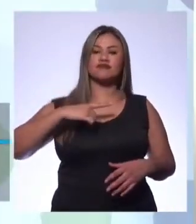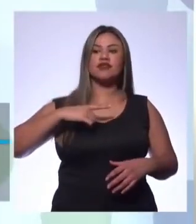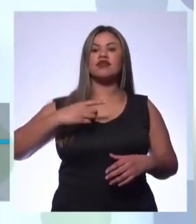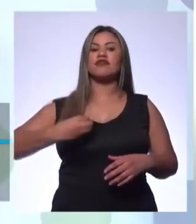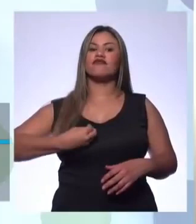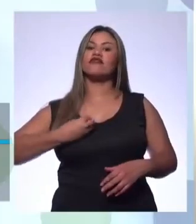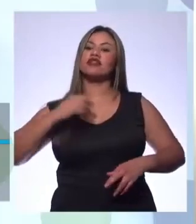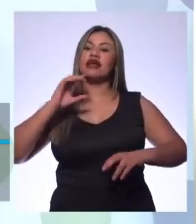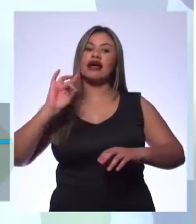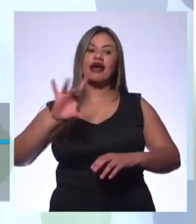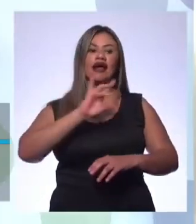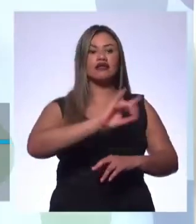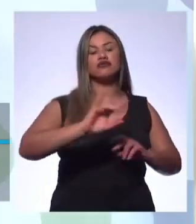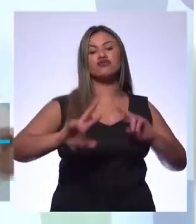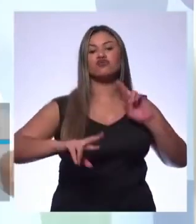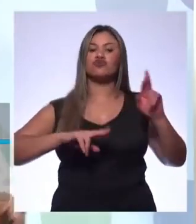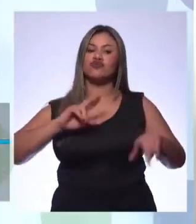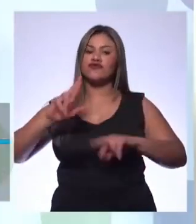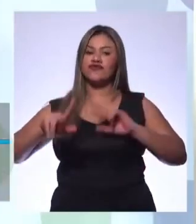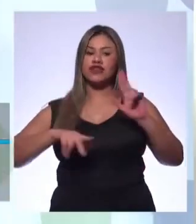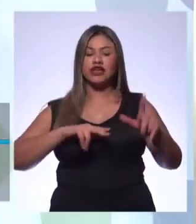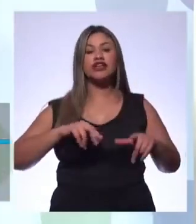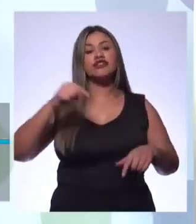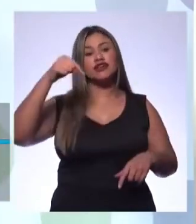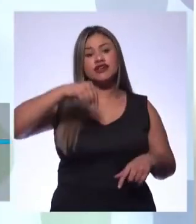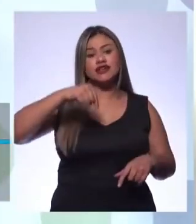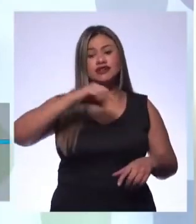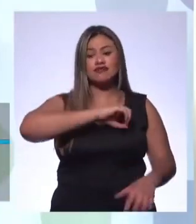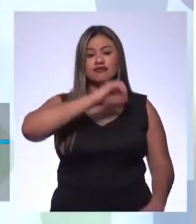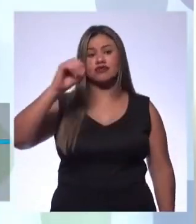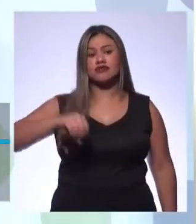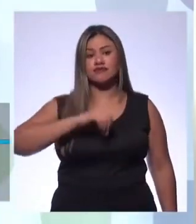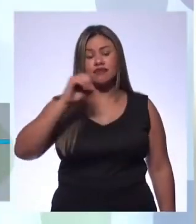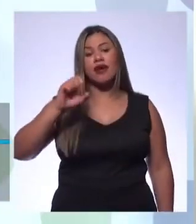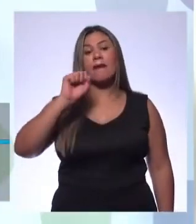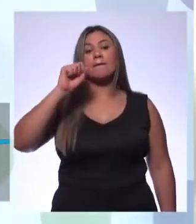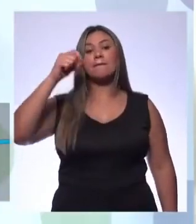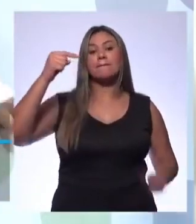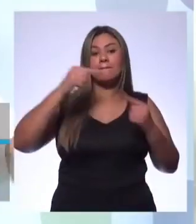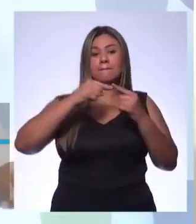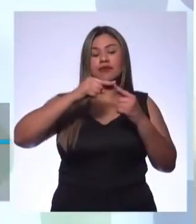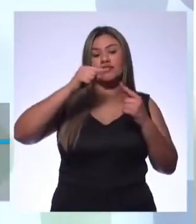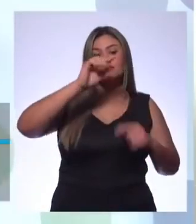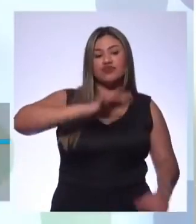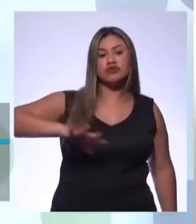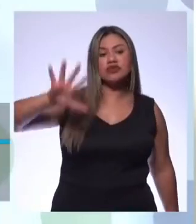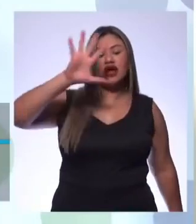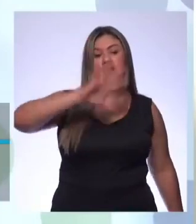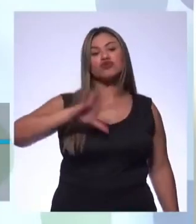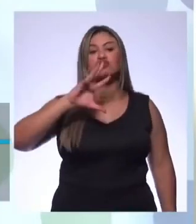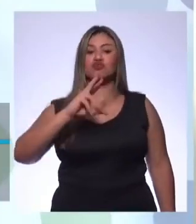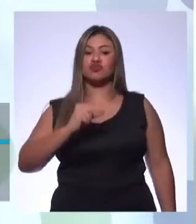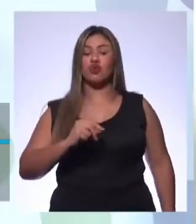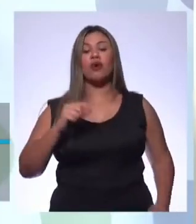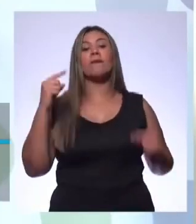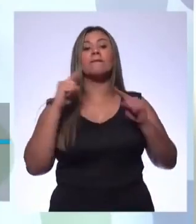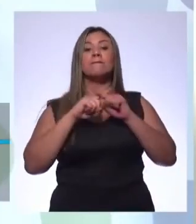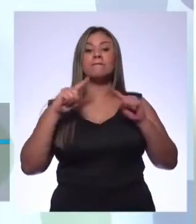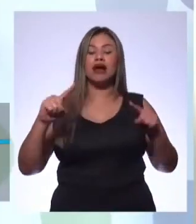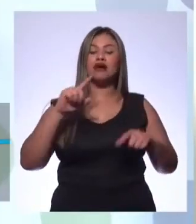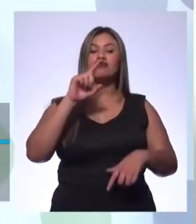realidades, e a gente está falando para o estado inteiro, mas eu acho que ela falou de forma bem geral, é o que a gente está tentando fazer aqui, você pode